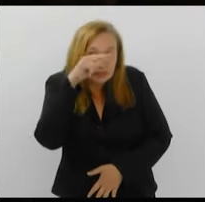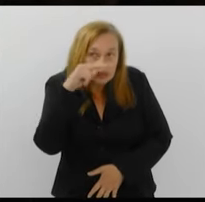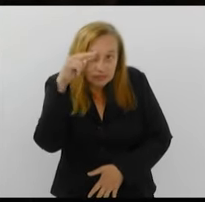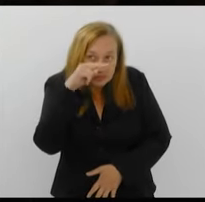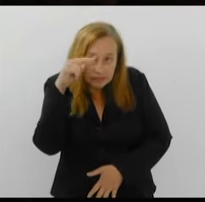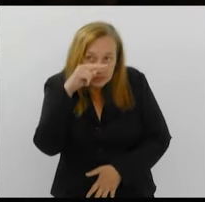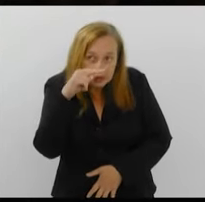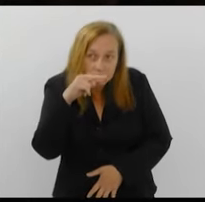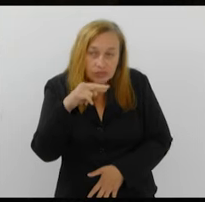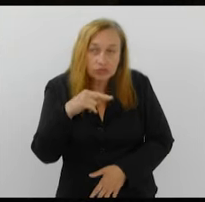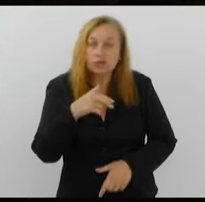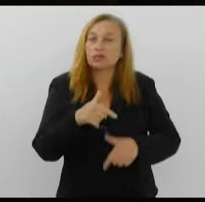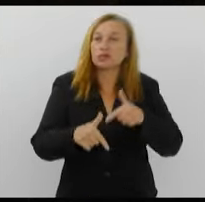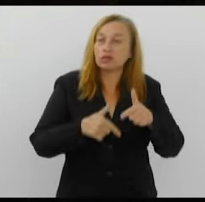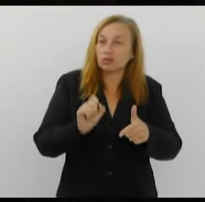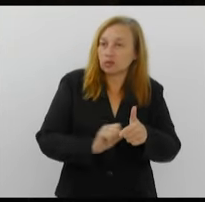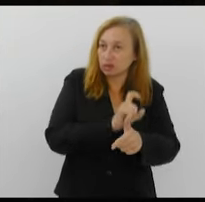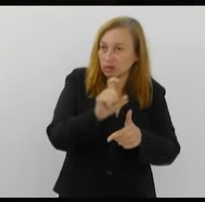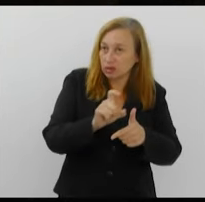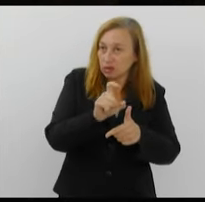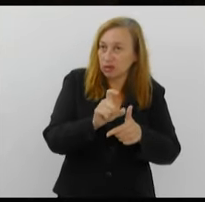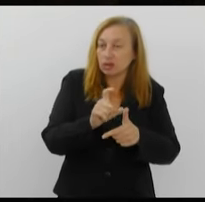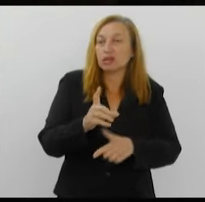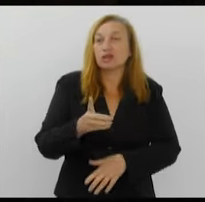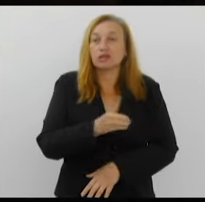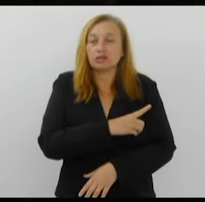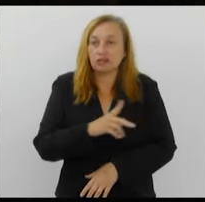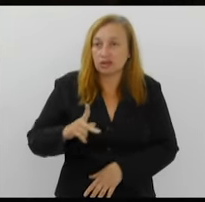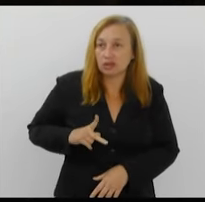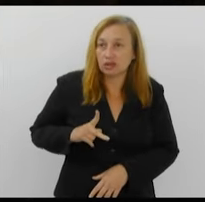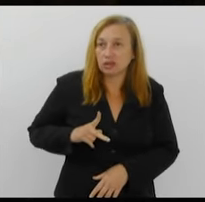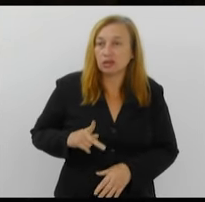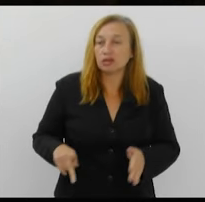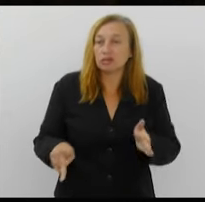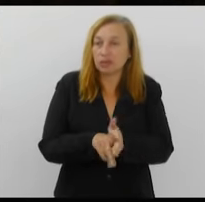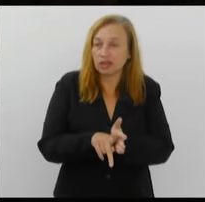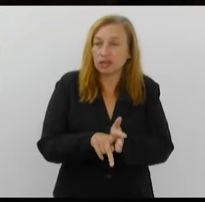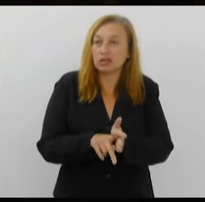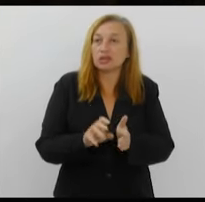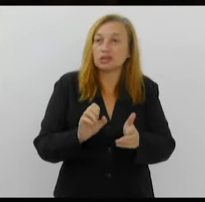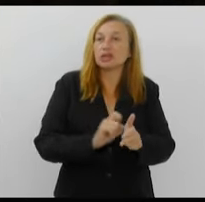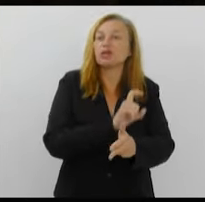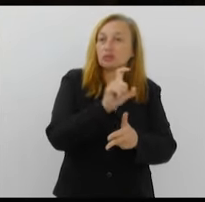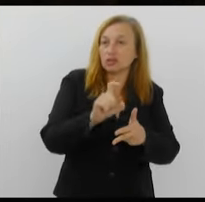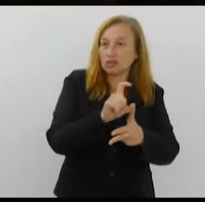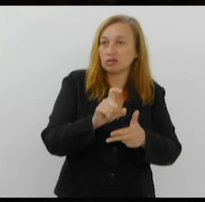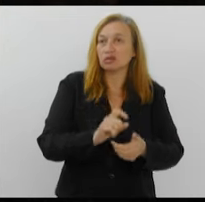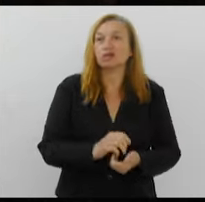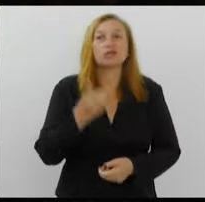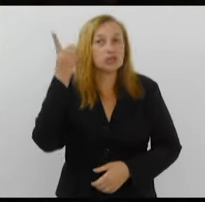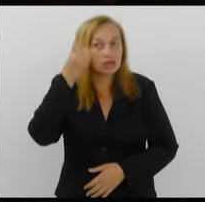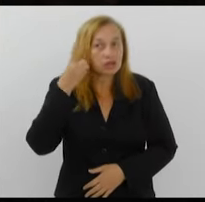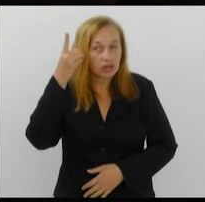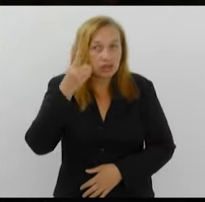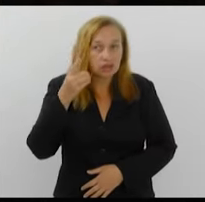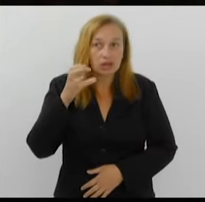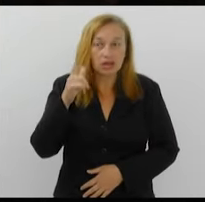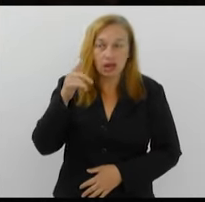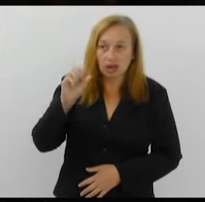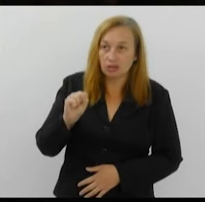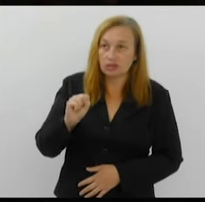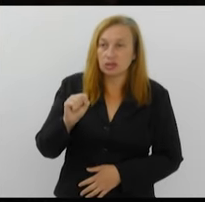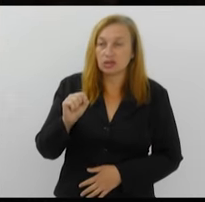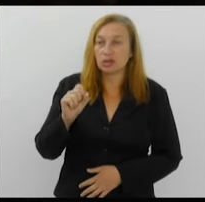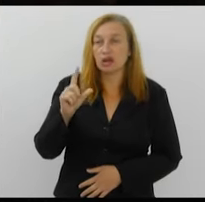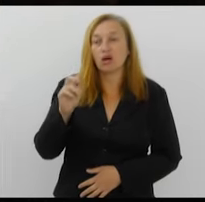atos do Executivo, e a Defensoria Pública é órgão do Poder Executivo. Deputado Carlos Augusto. Então, quero